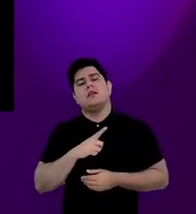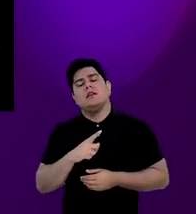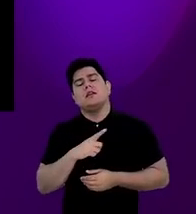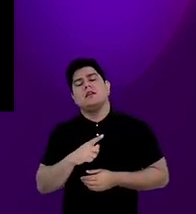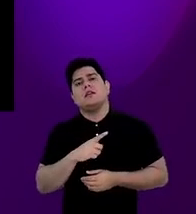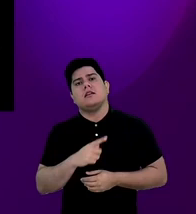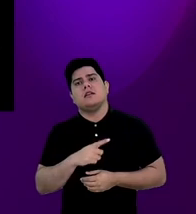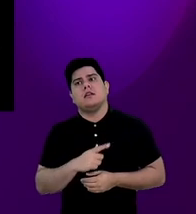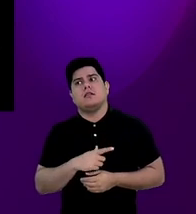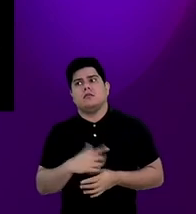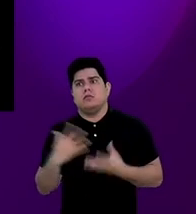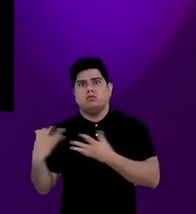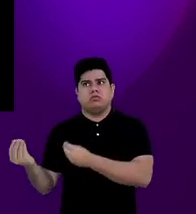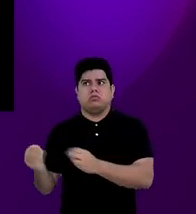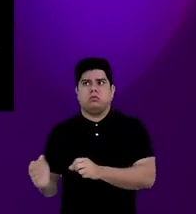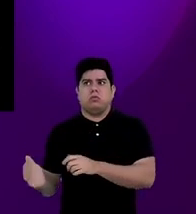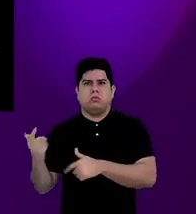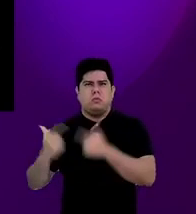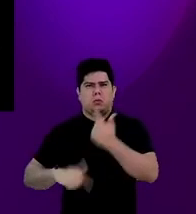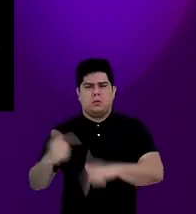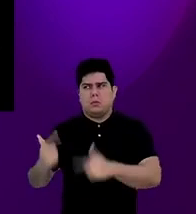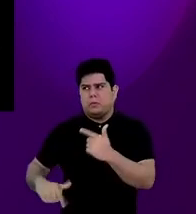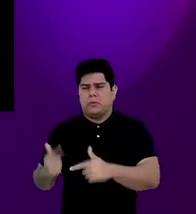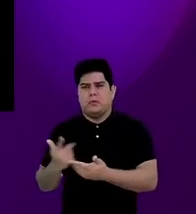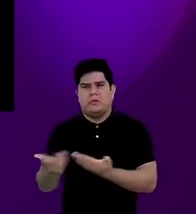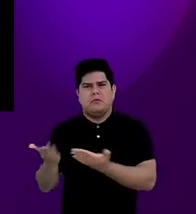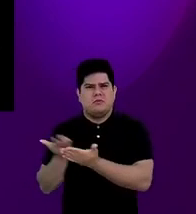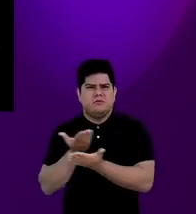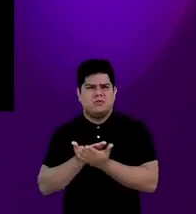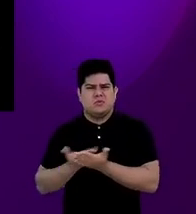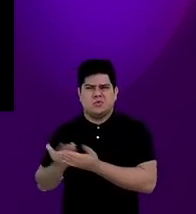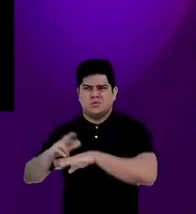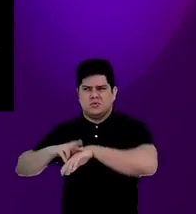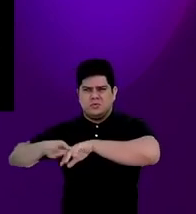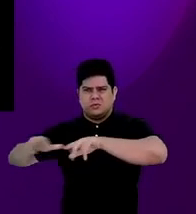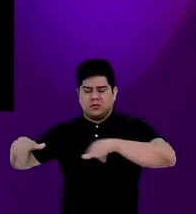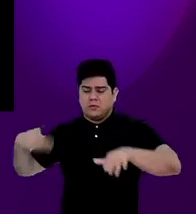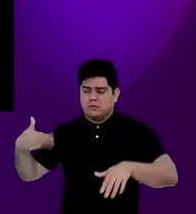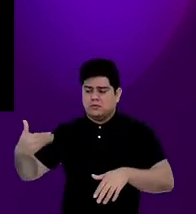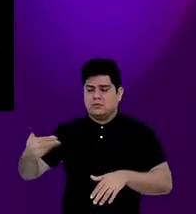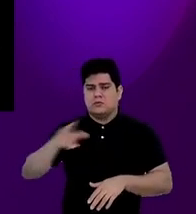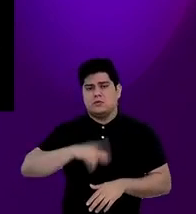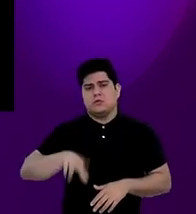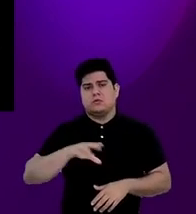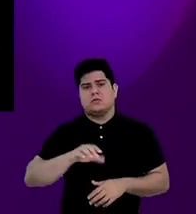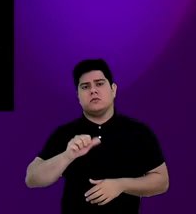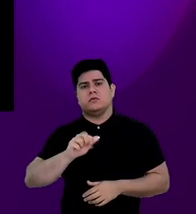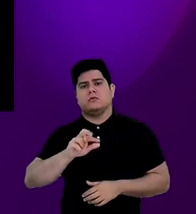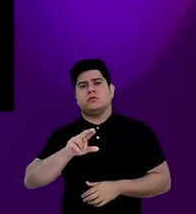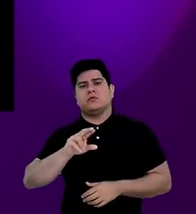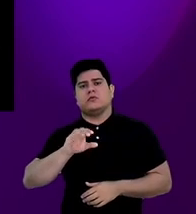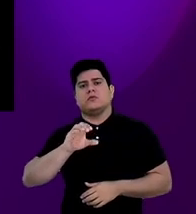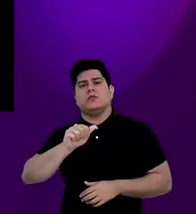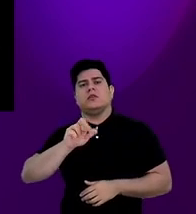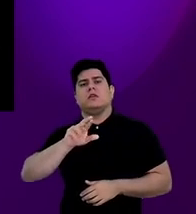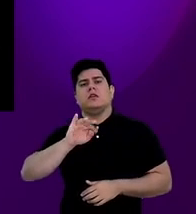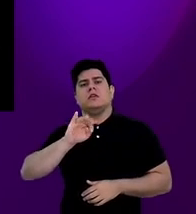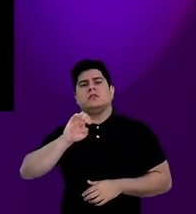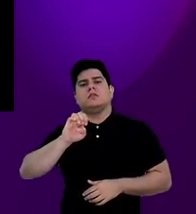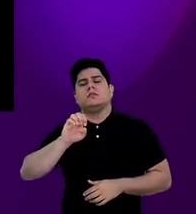uma onda muito grande. Existem vários estudos, né, em andamento com a utilização do CAR-T, não somente o CAR-T